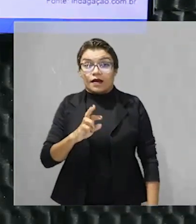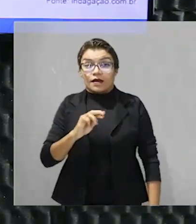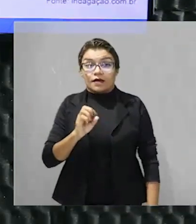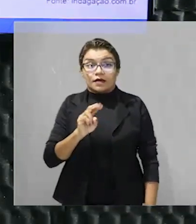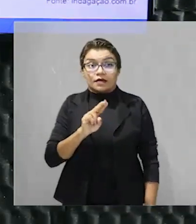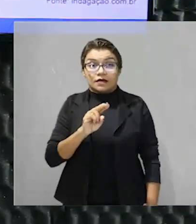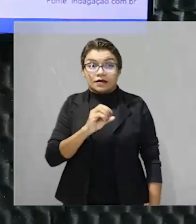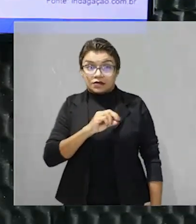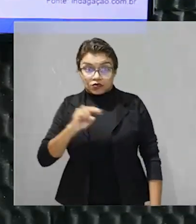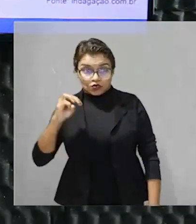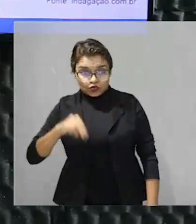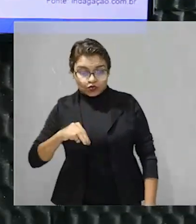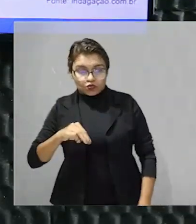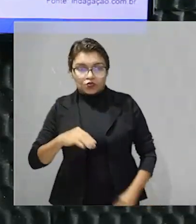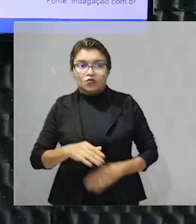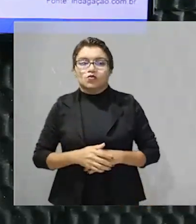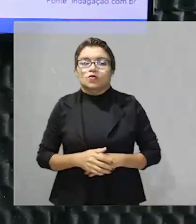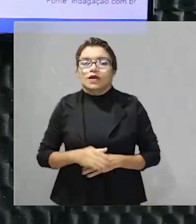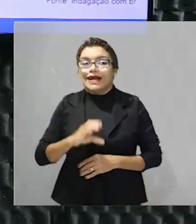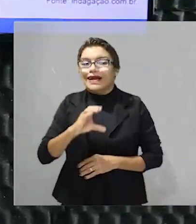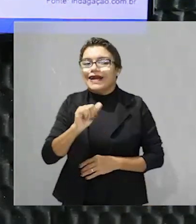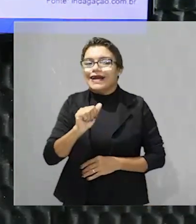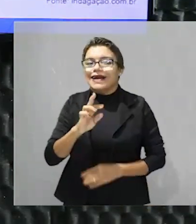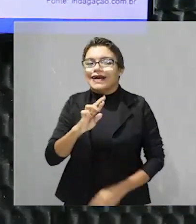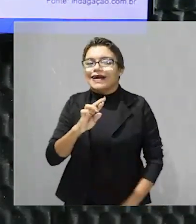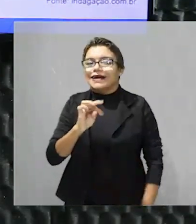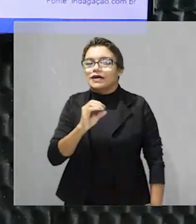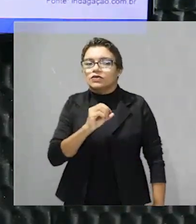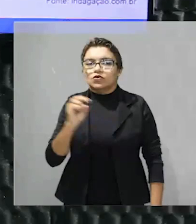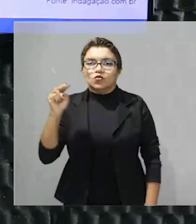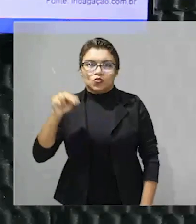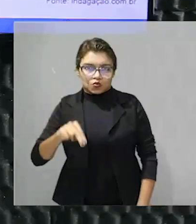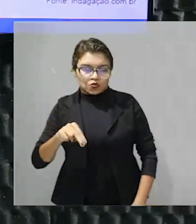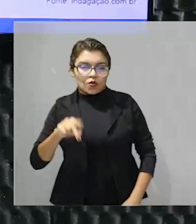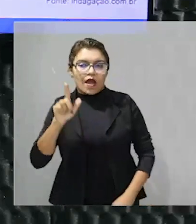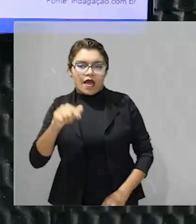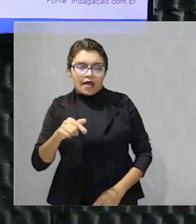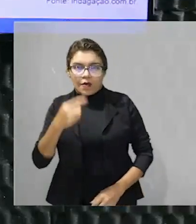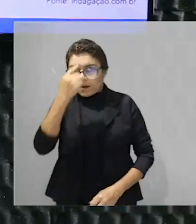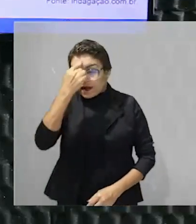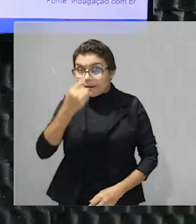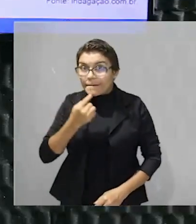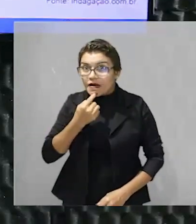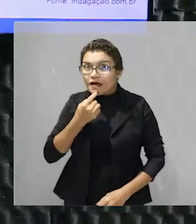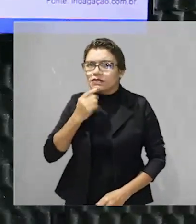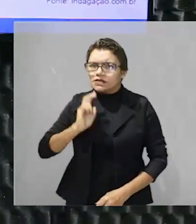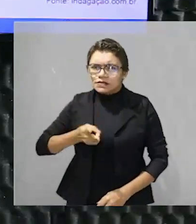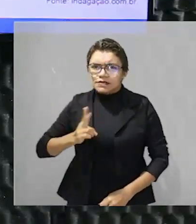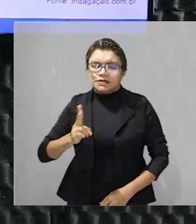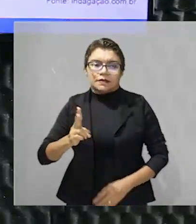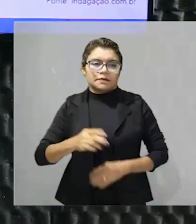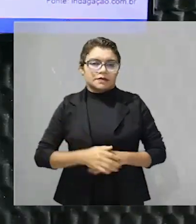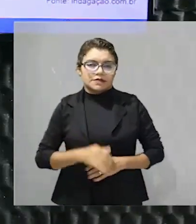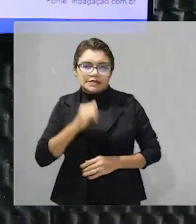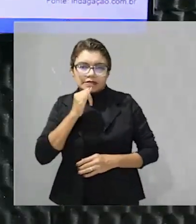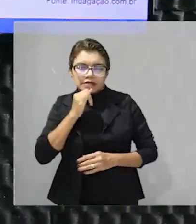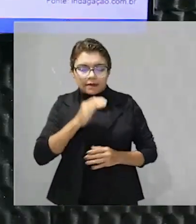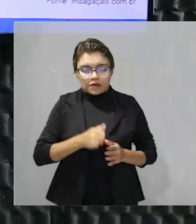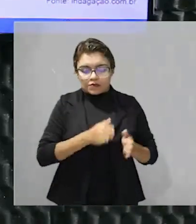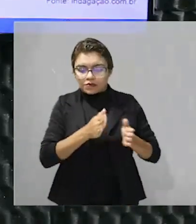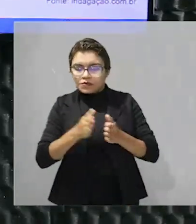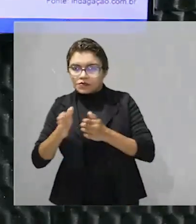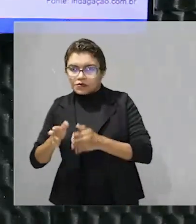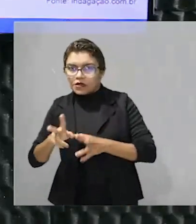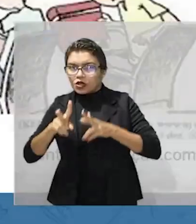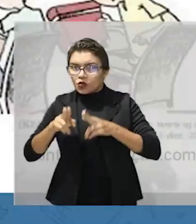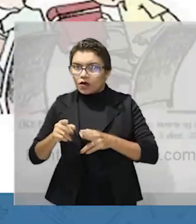nossa charge, ele vai ser uma imagem fixa, é uma imagem só, você não tem aquela sequência ou a progressão que o quadrinho